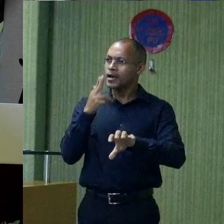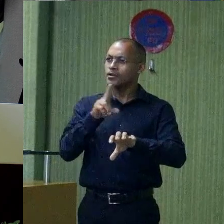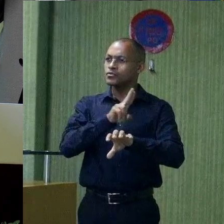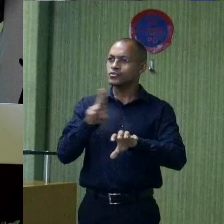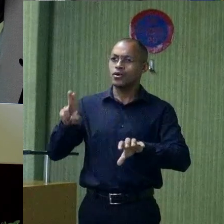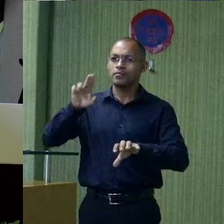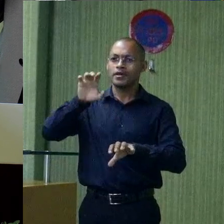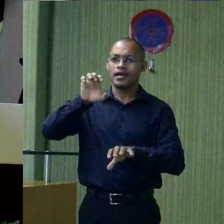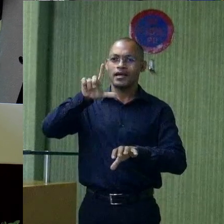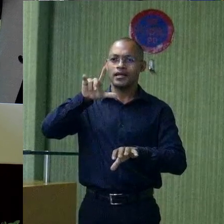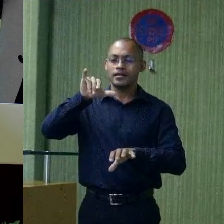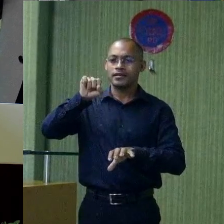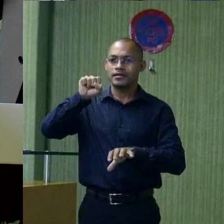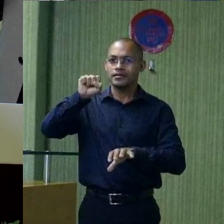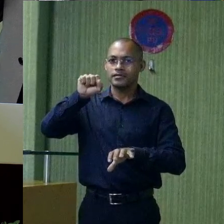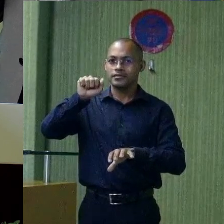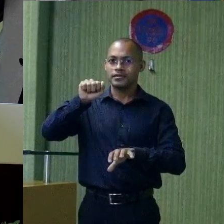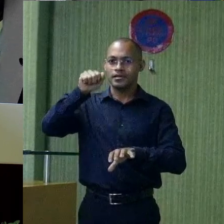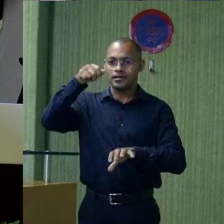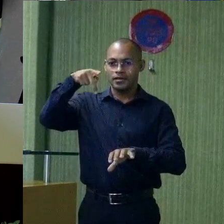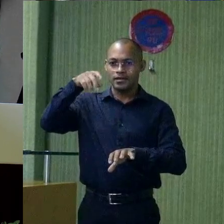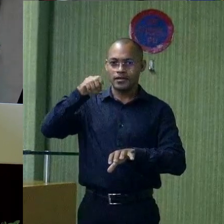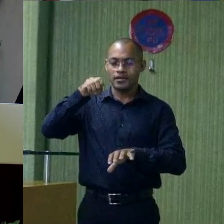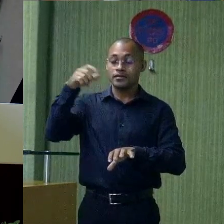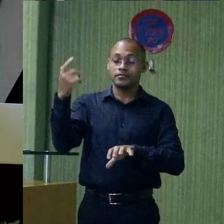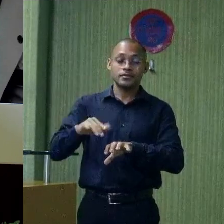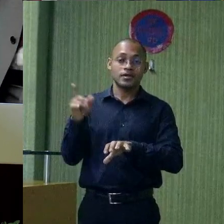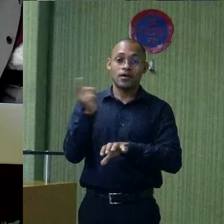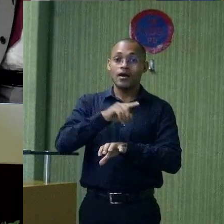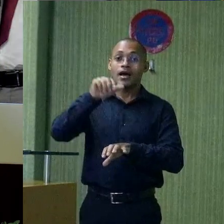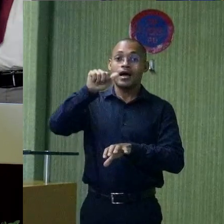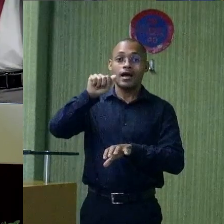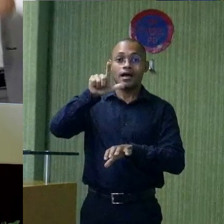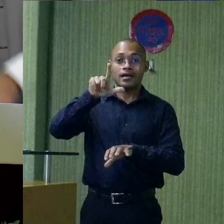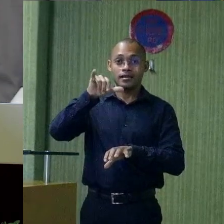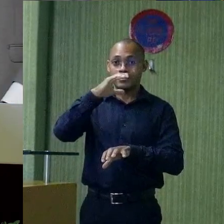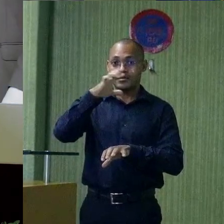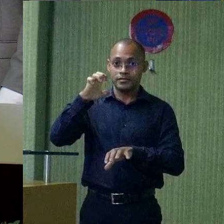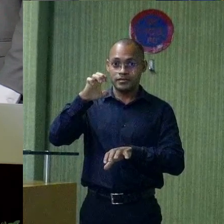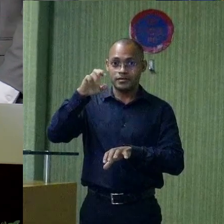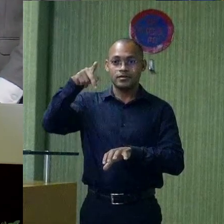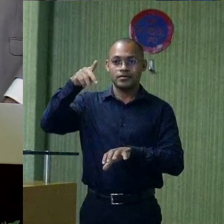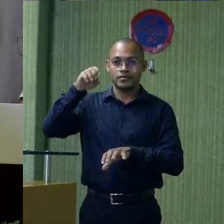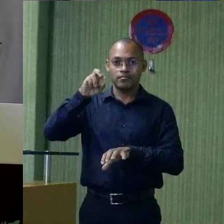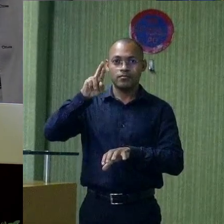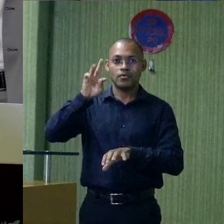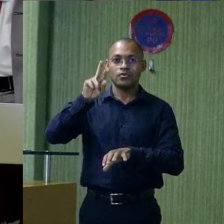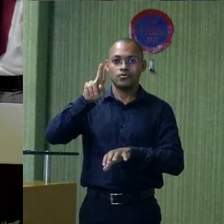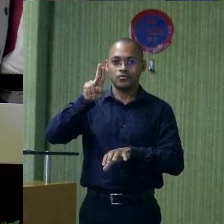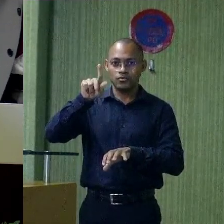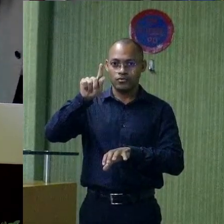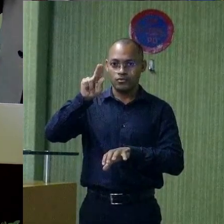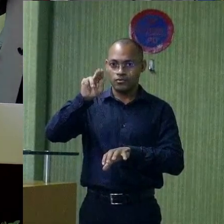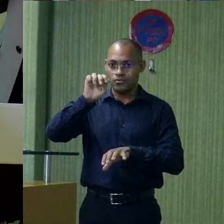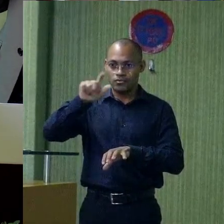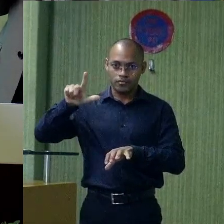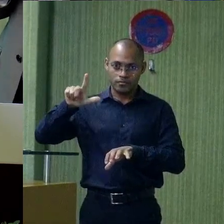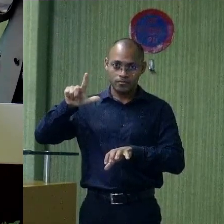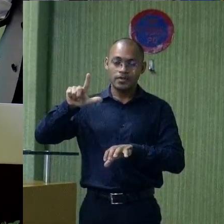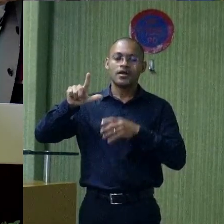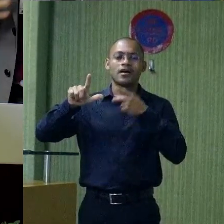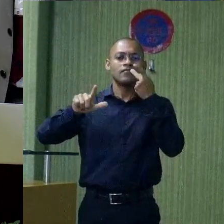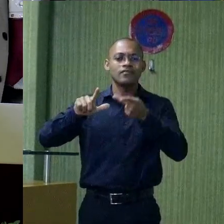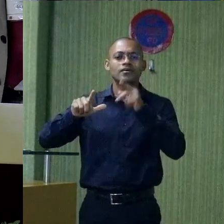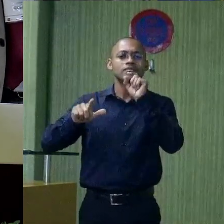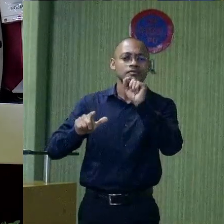dela é do pcd B Alice Portugal é isso Alice então Alice Portugal ela já tá falando